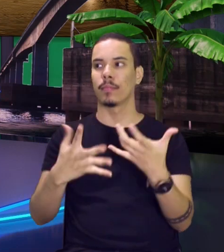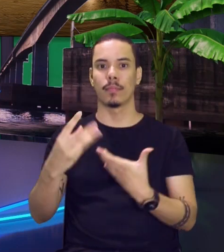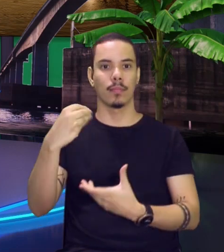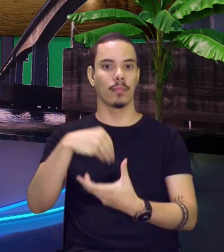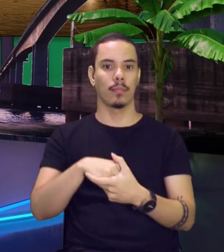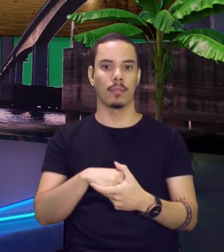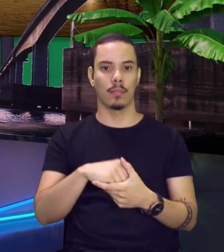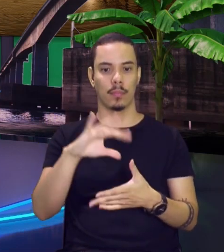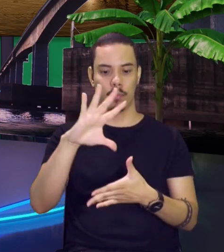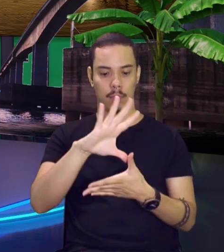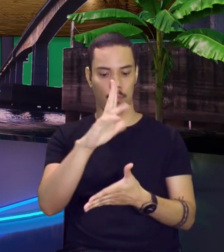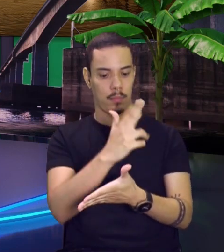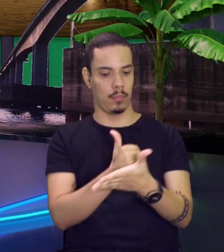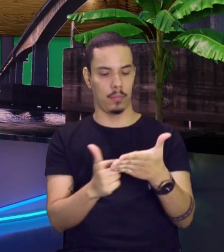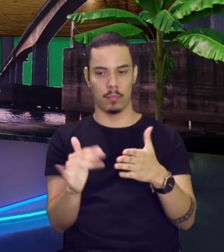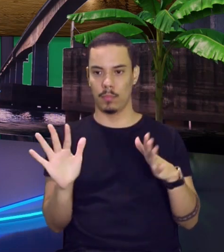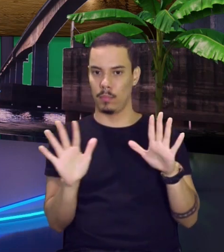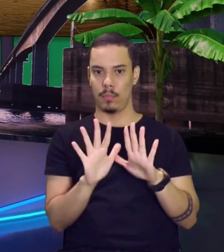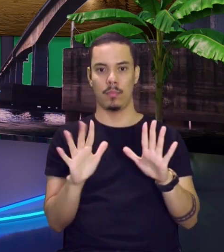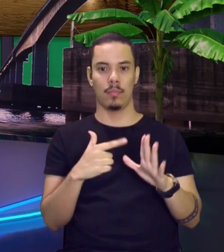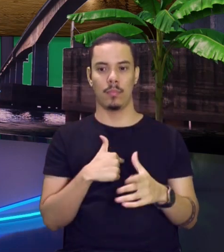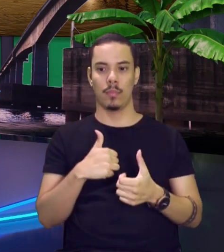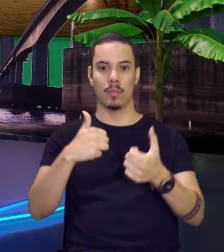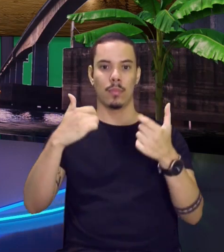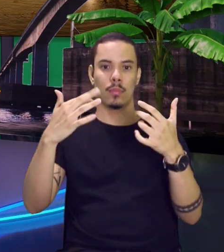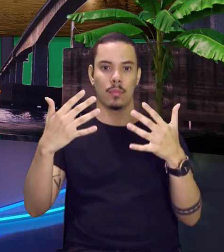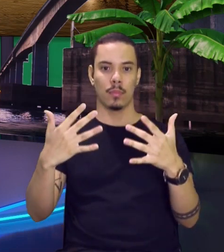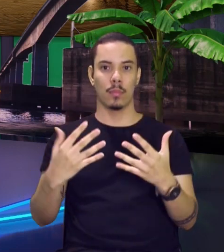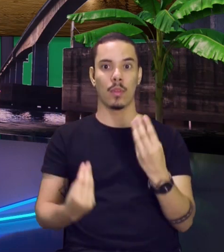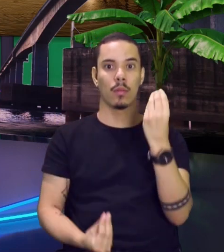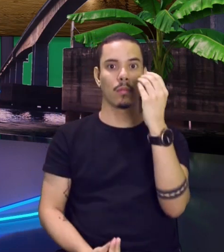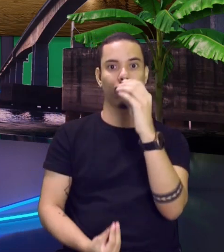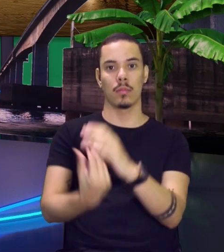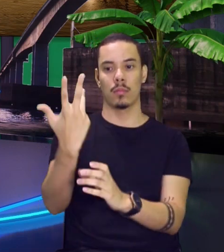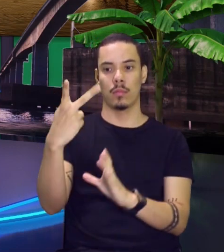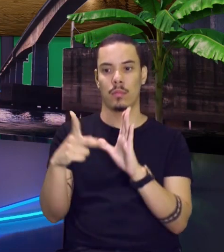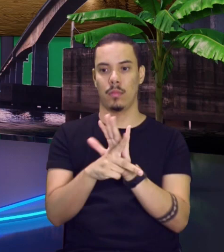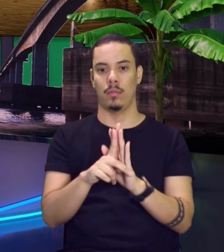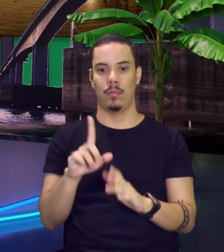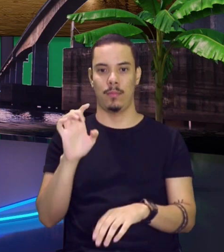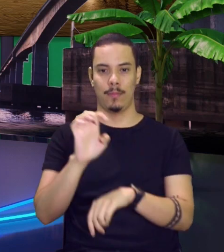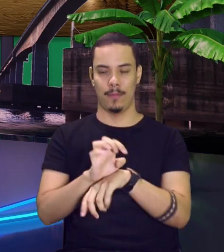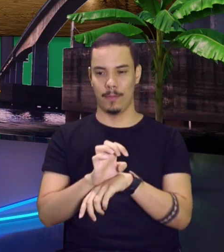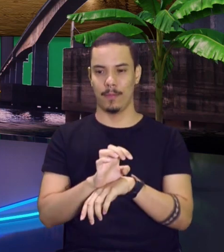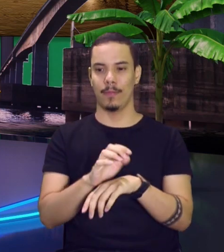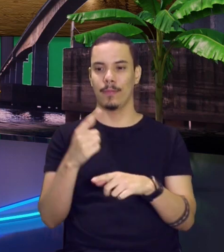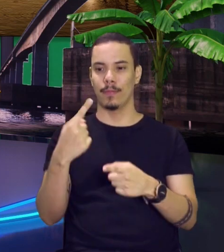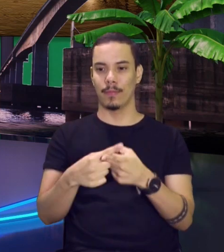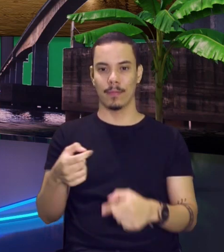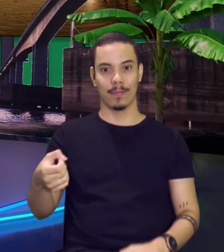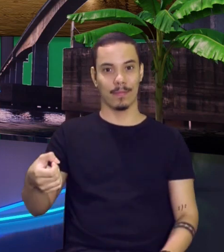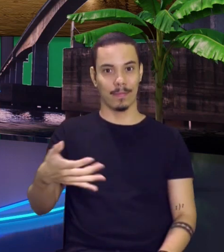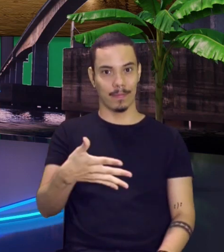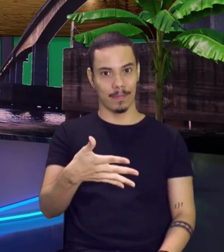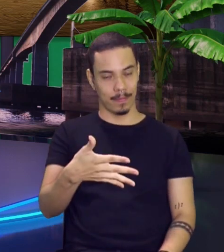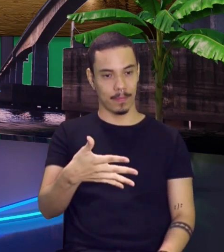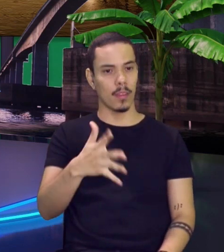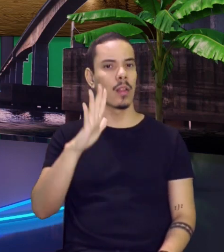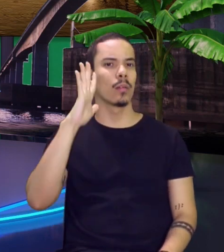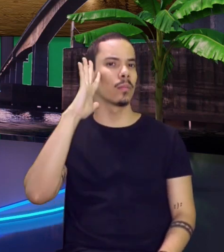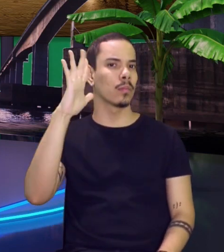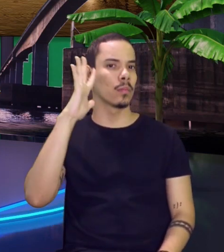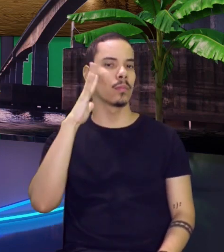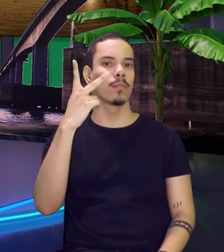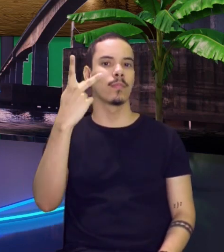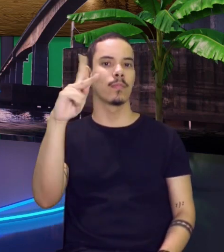geológica, eu estou falando da origem do nosso estado. E o nosso estado é novo. Imagina o